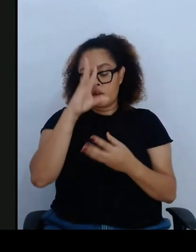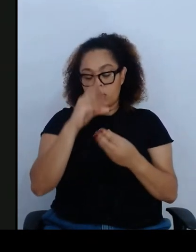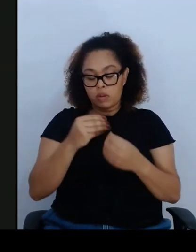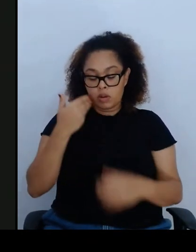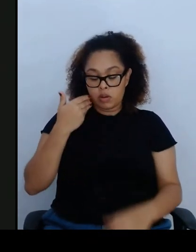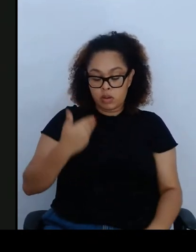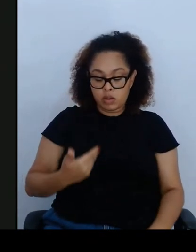sobre suas experiências